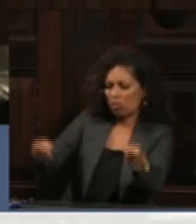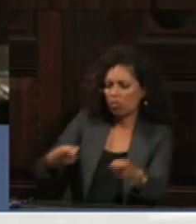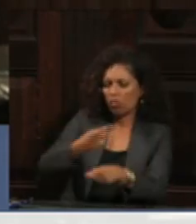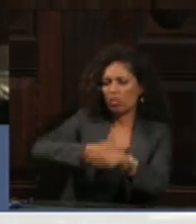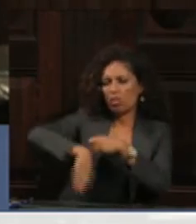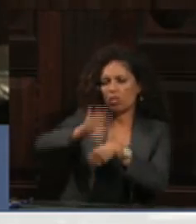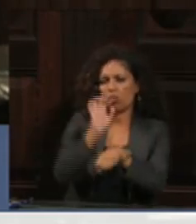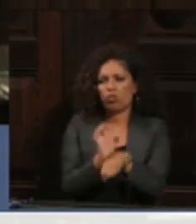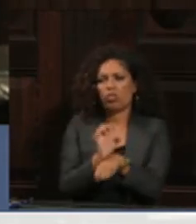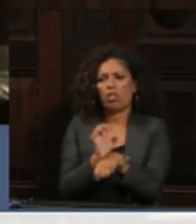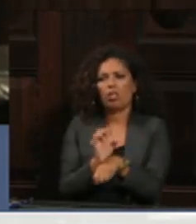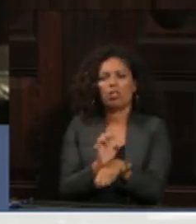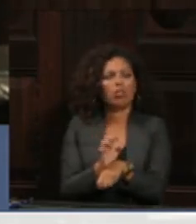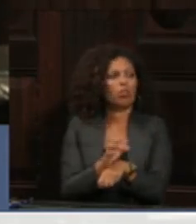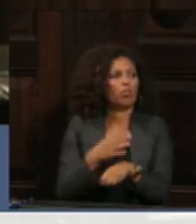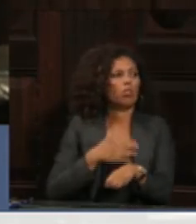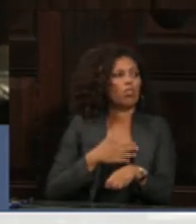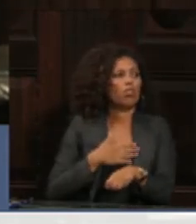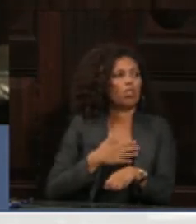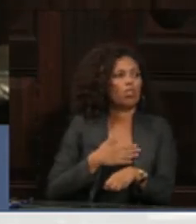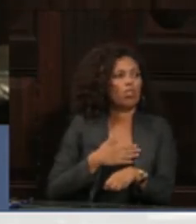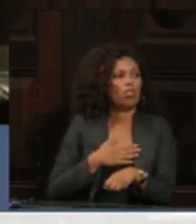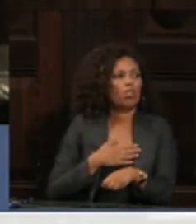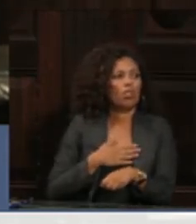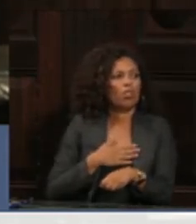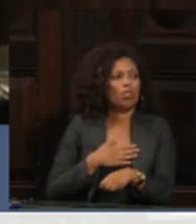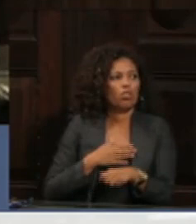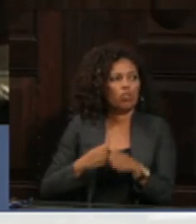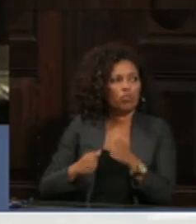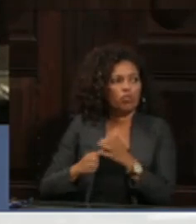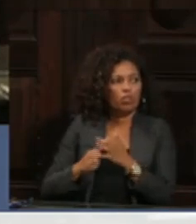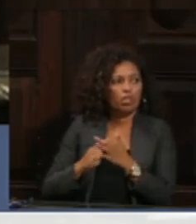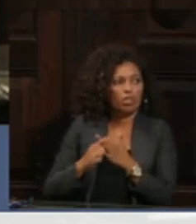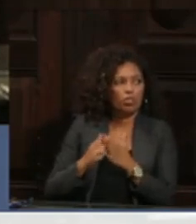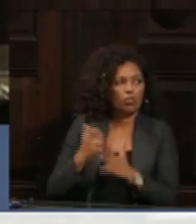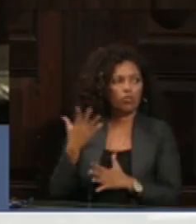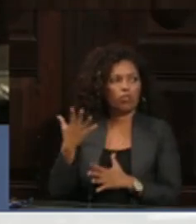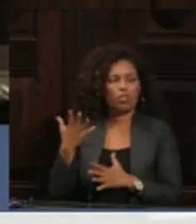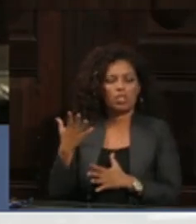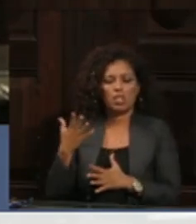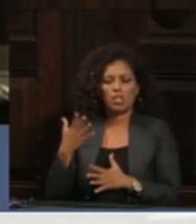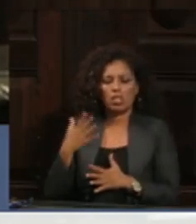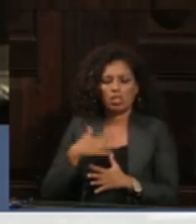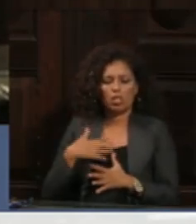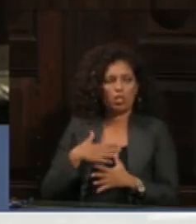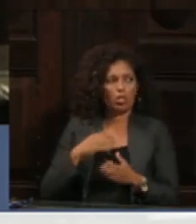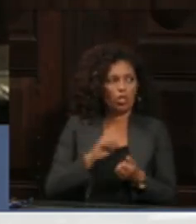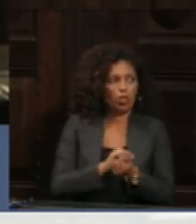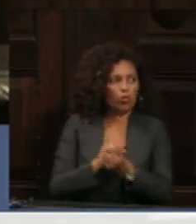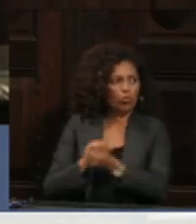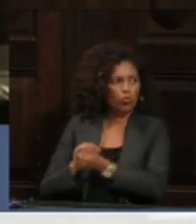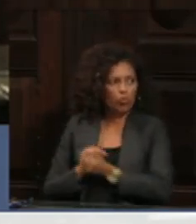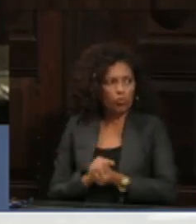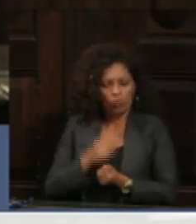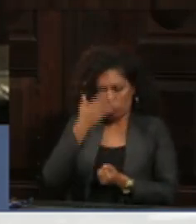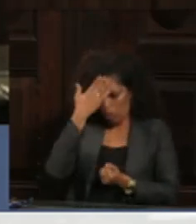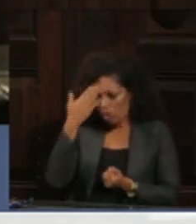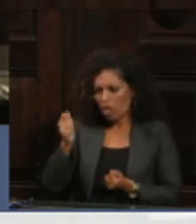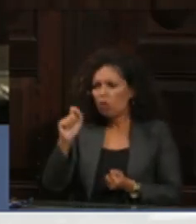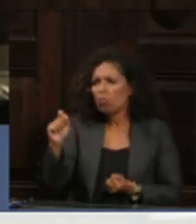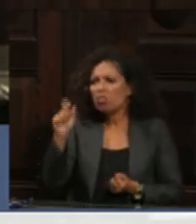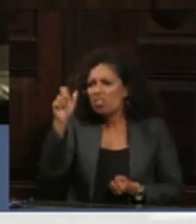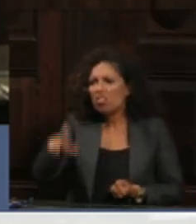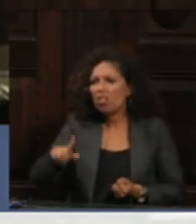Estado. Eu mesma, por muitas vezes, auxiliando, e sei o que é ser uma mulher